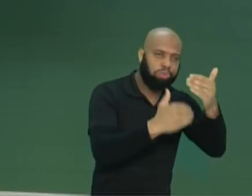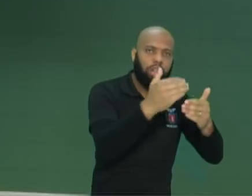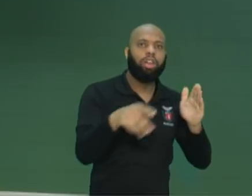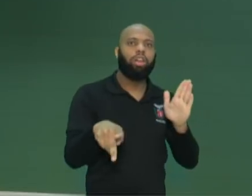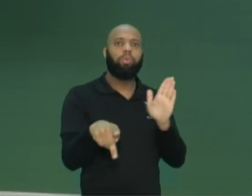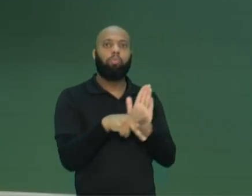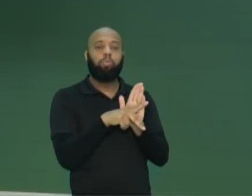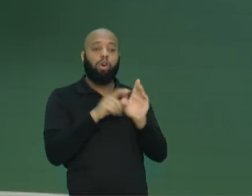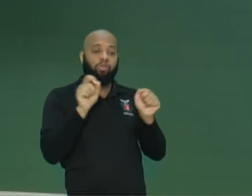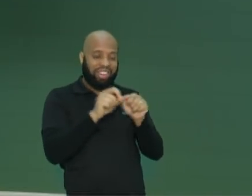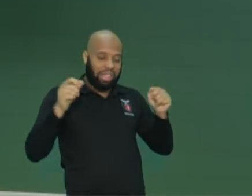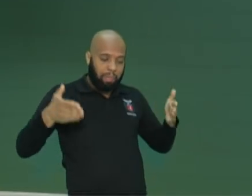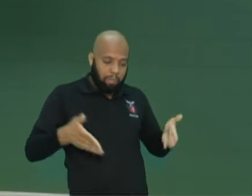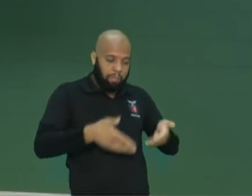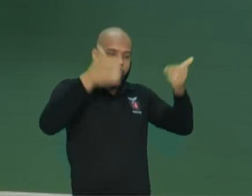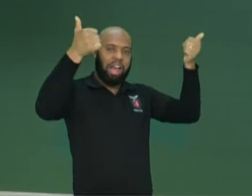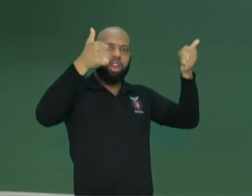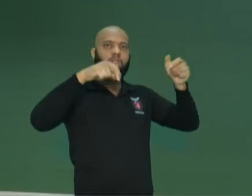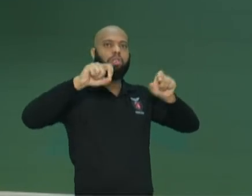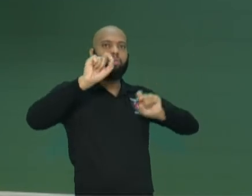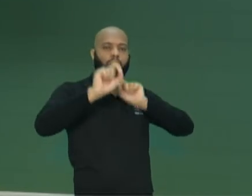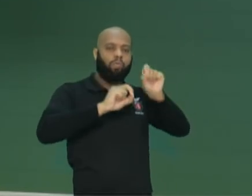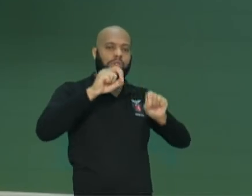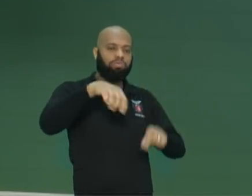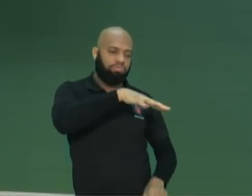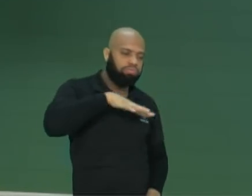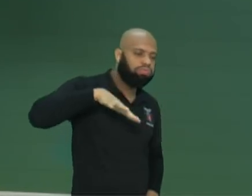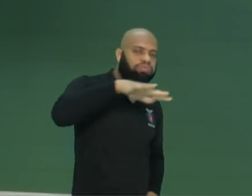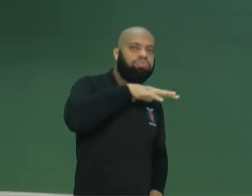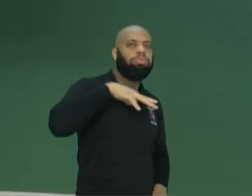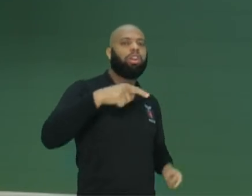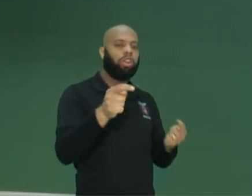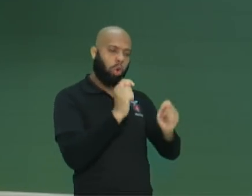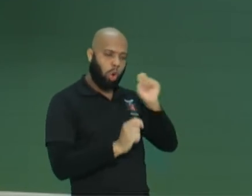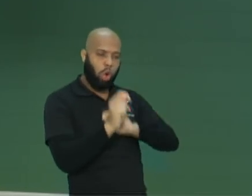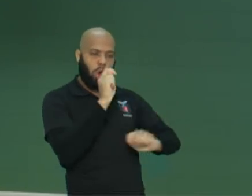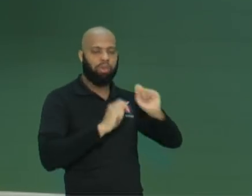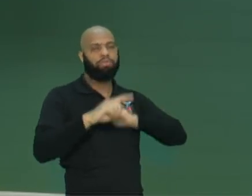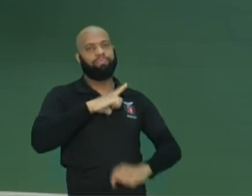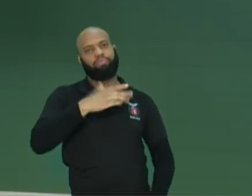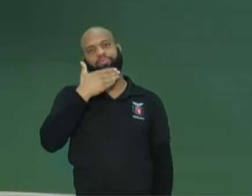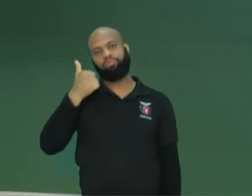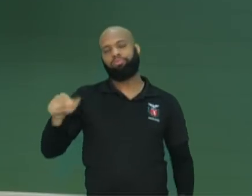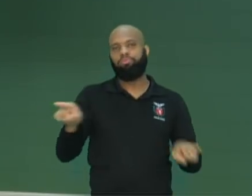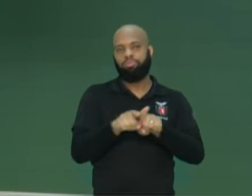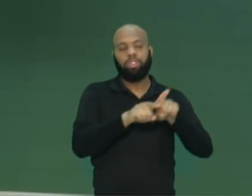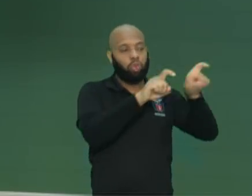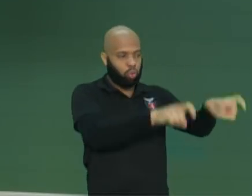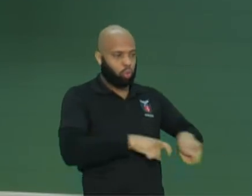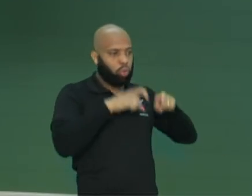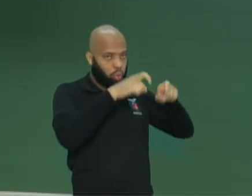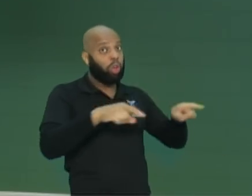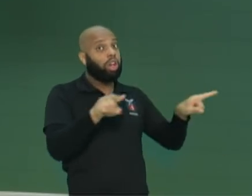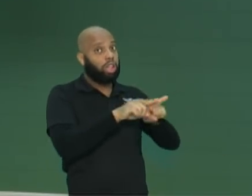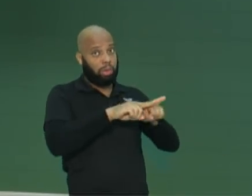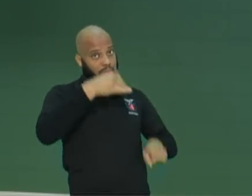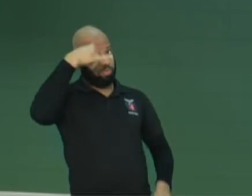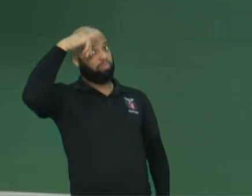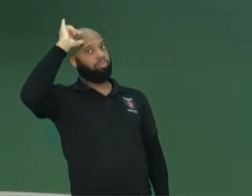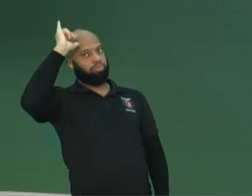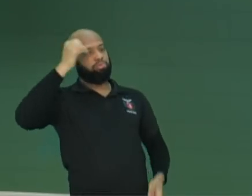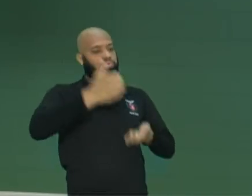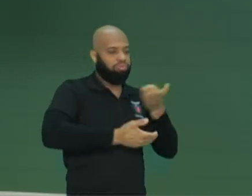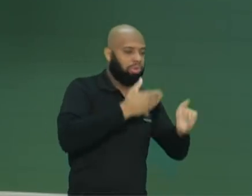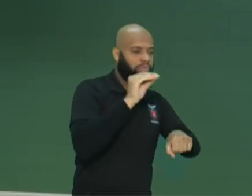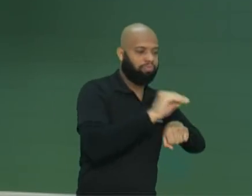né, para melhorar as atividades que favoreceram a atividade de agricultura na região centro-oeste, que